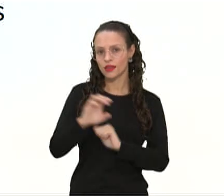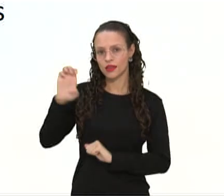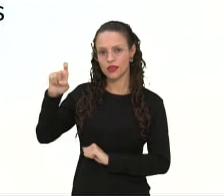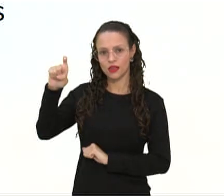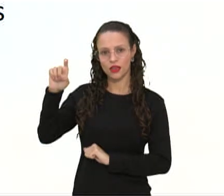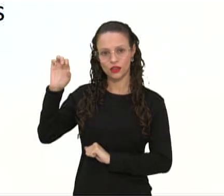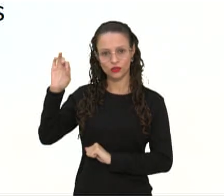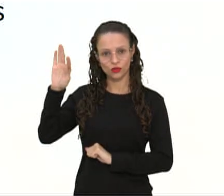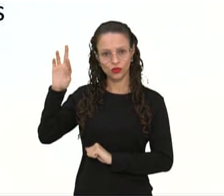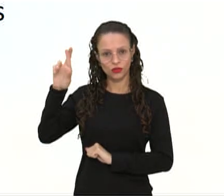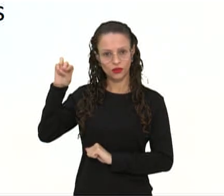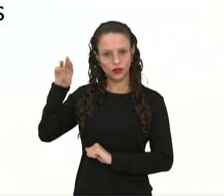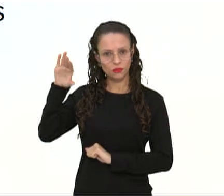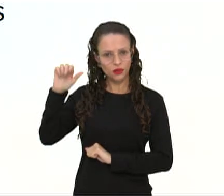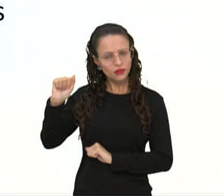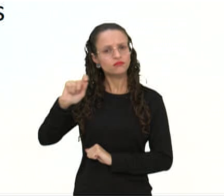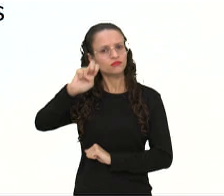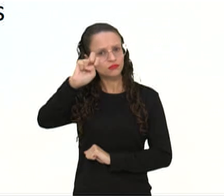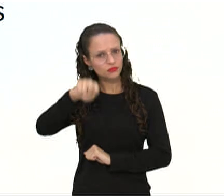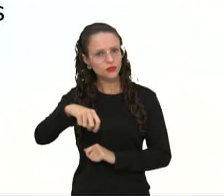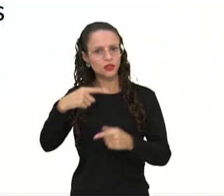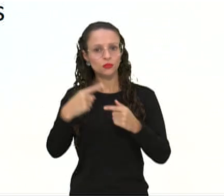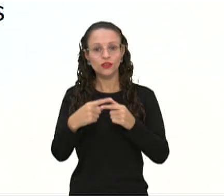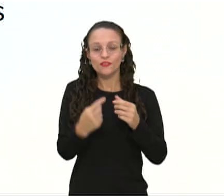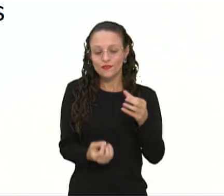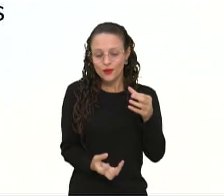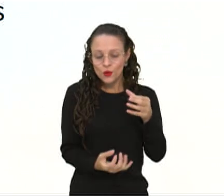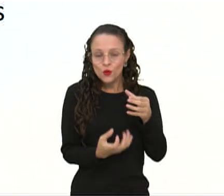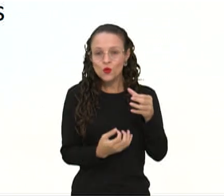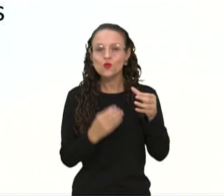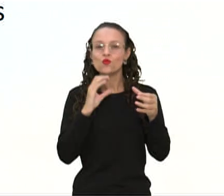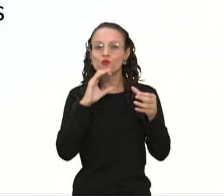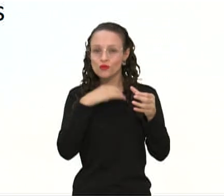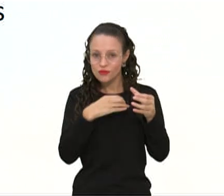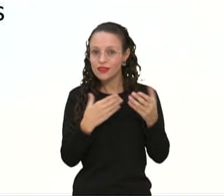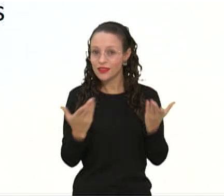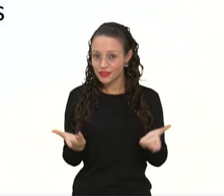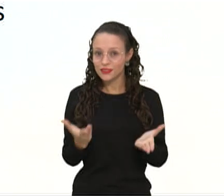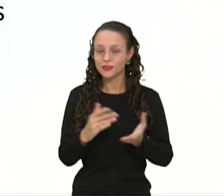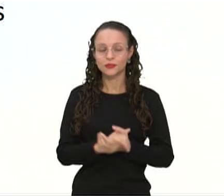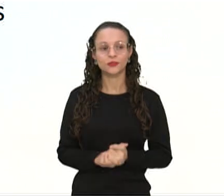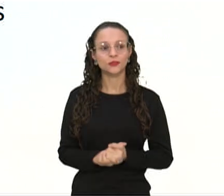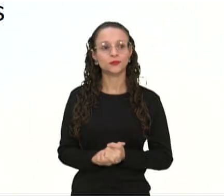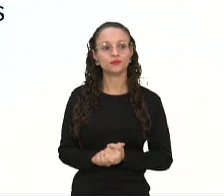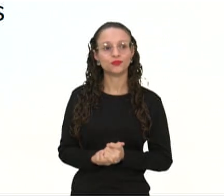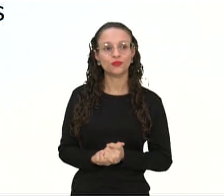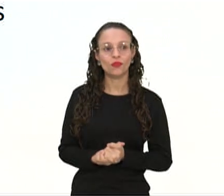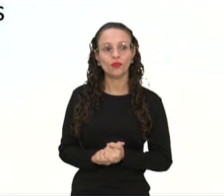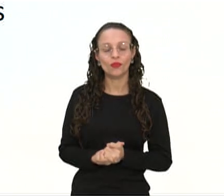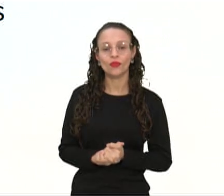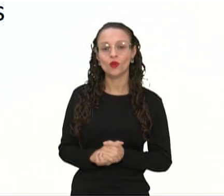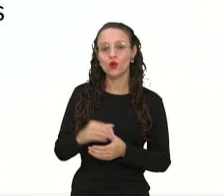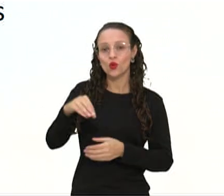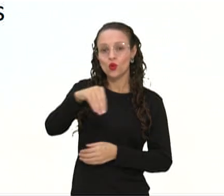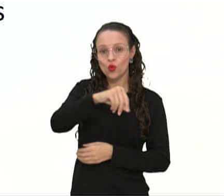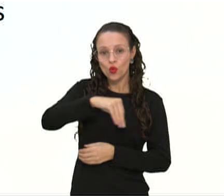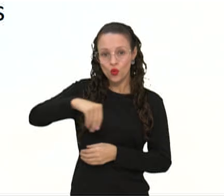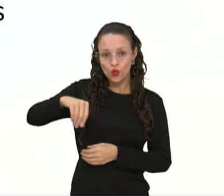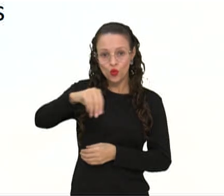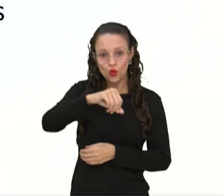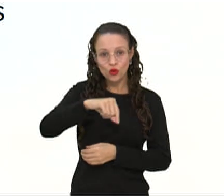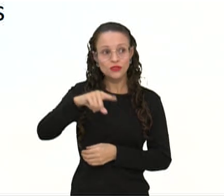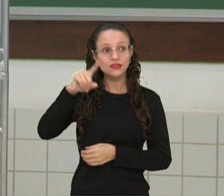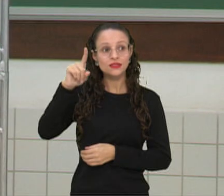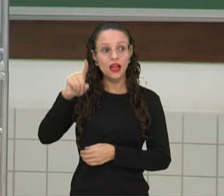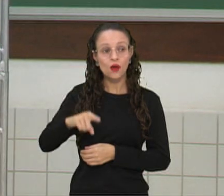ficou extremamente quente depois da união dos dois componentes que ele misturou no becker. O sal formado é o cloreto de sódio? Olha